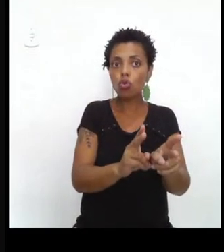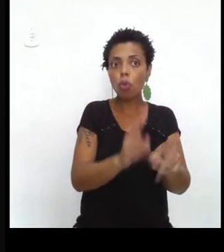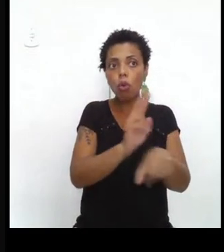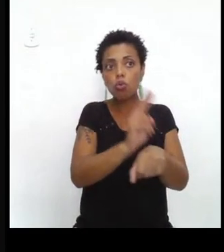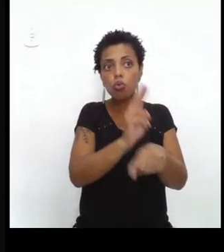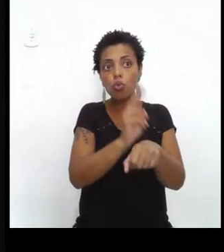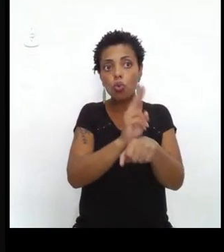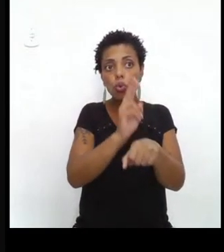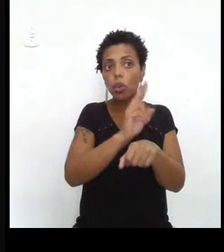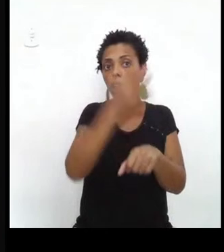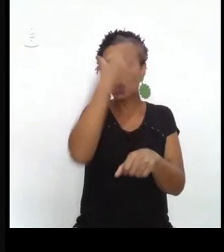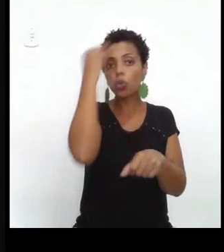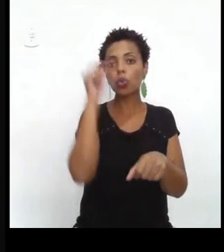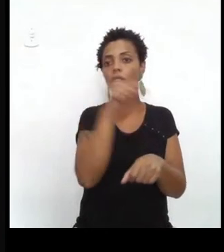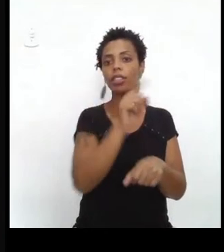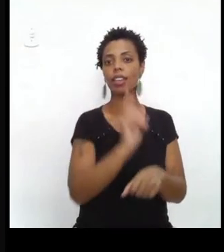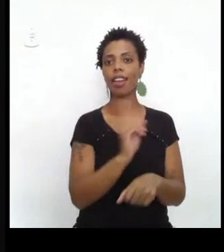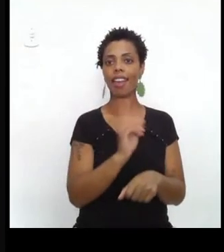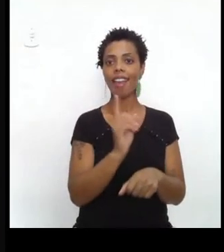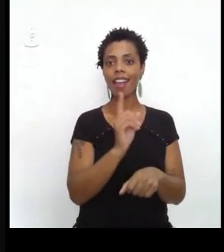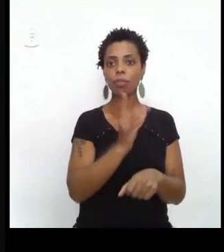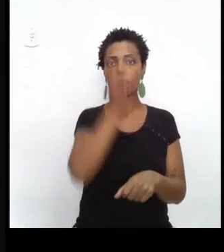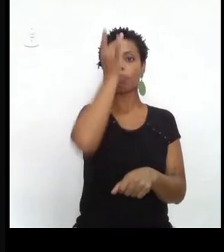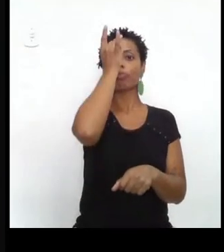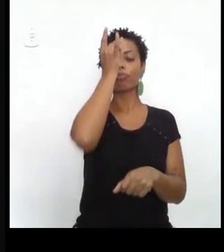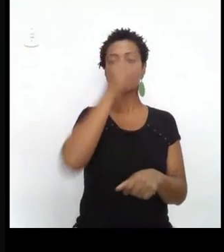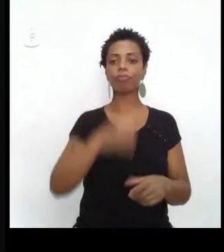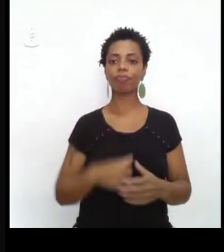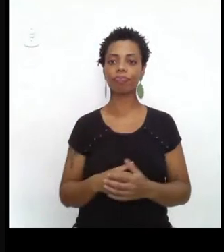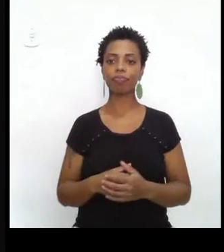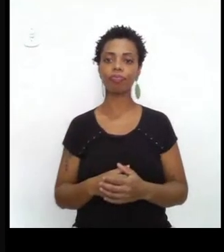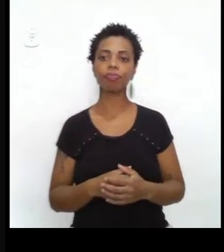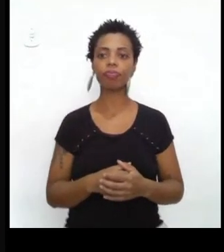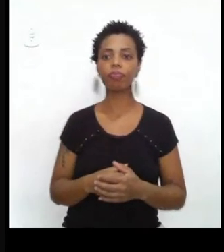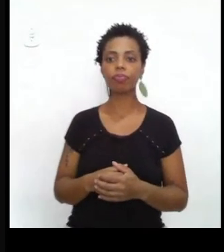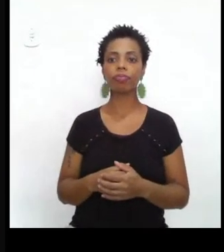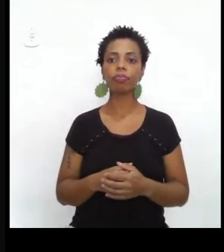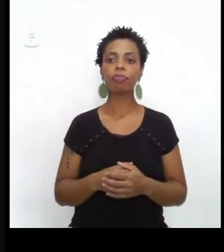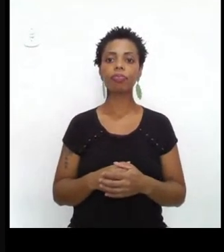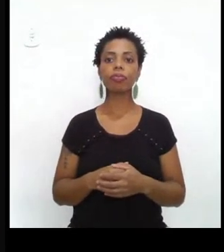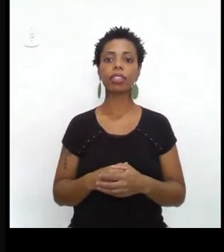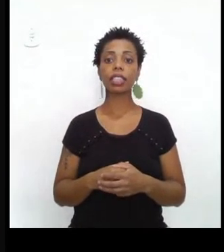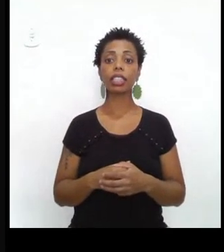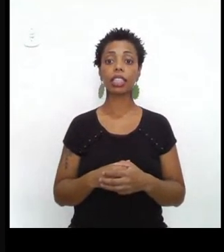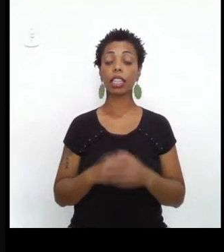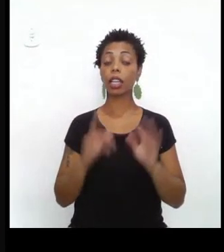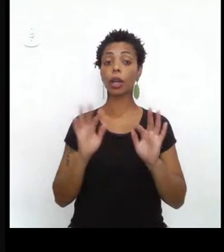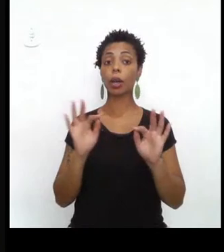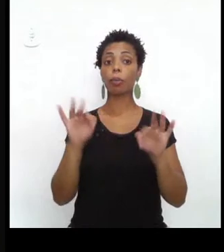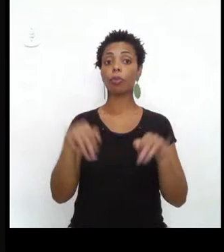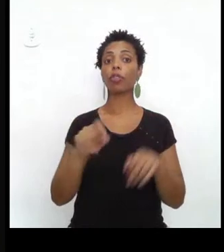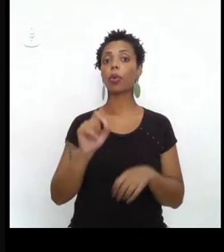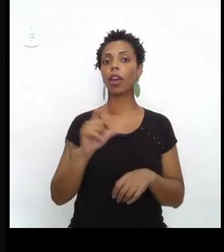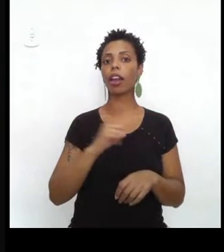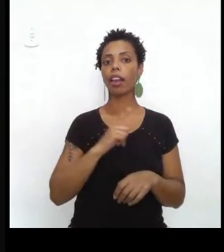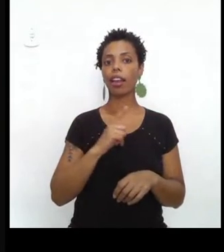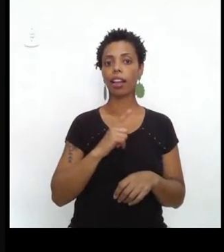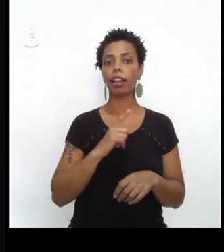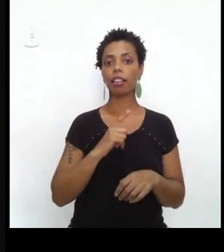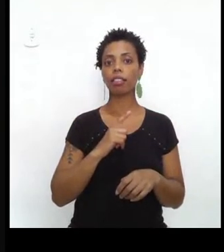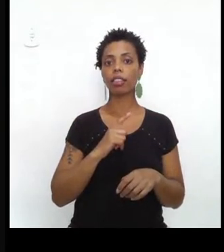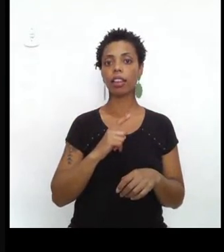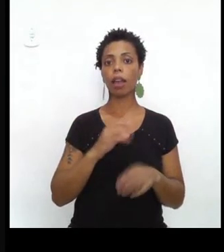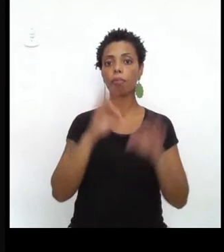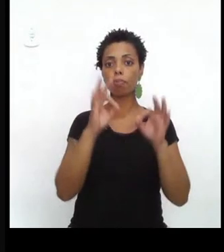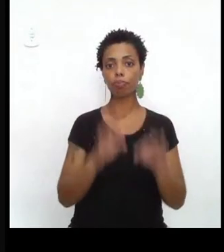sono cercade som do se não forma aumentar do artista que não são parte da